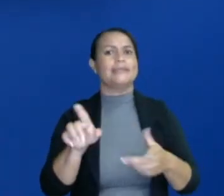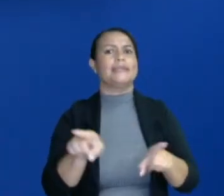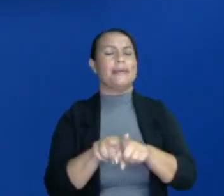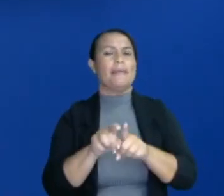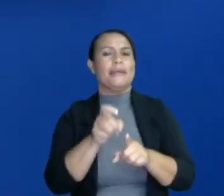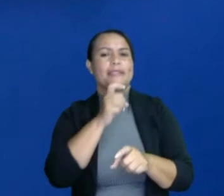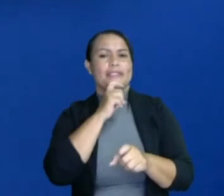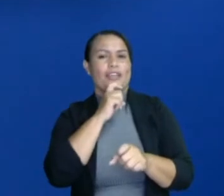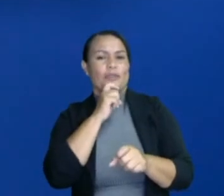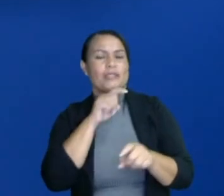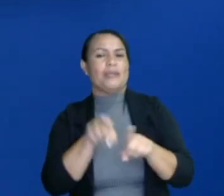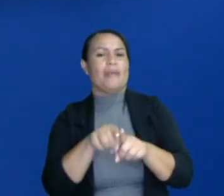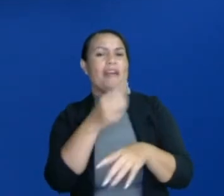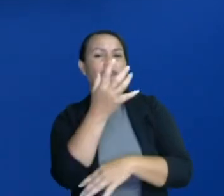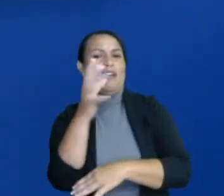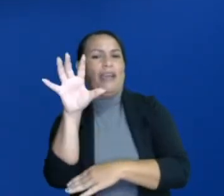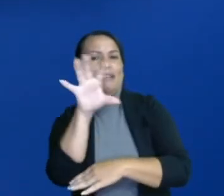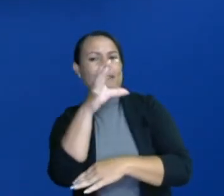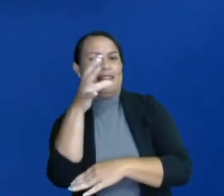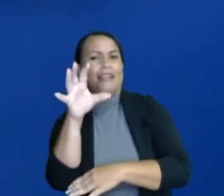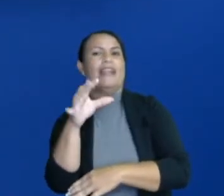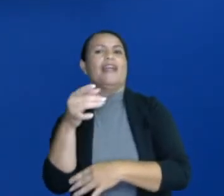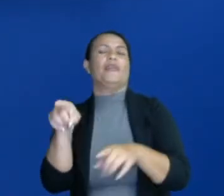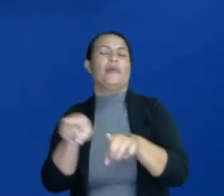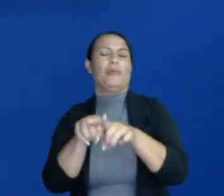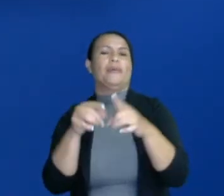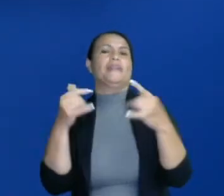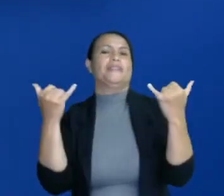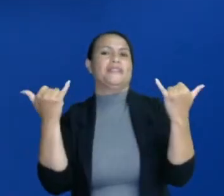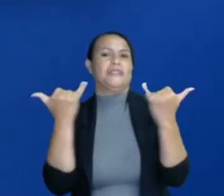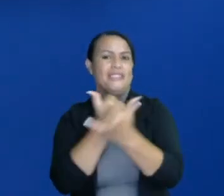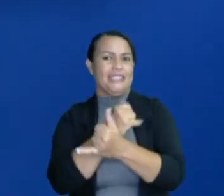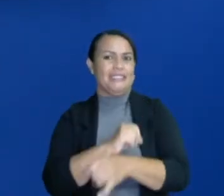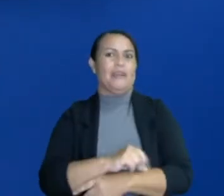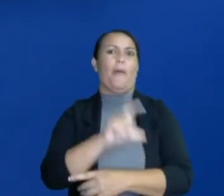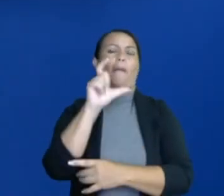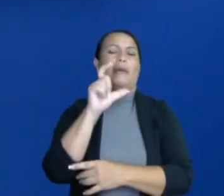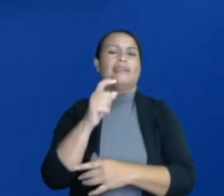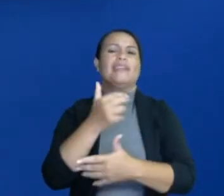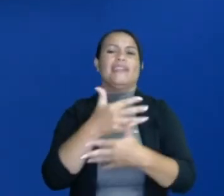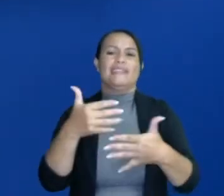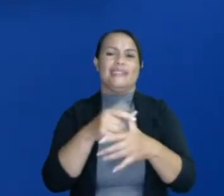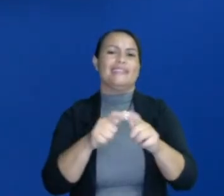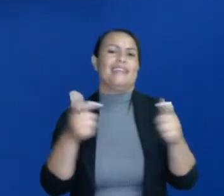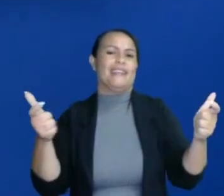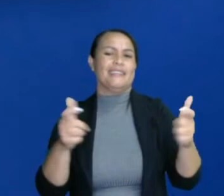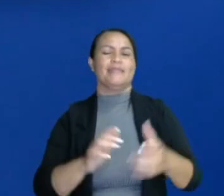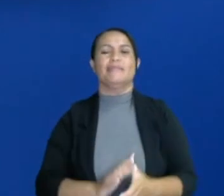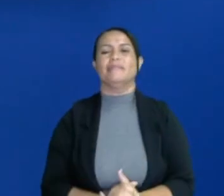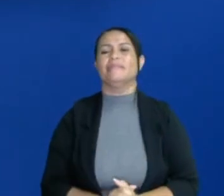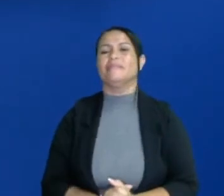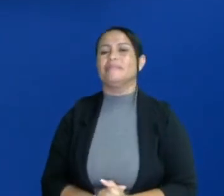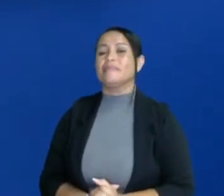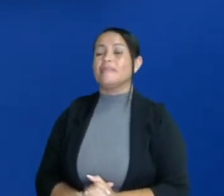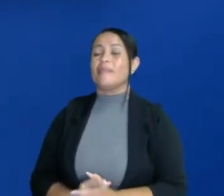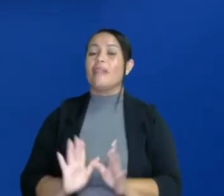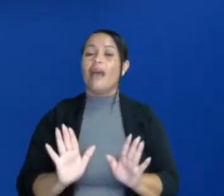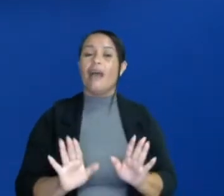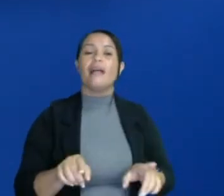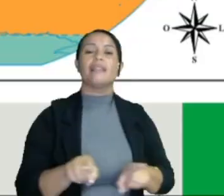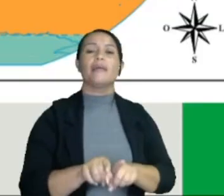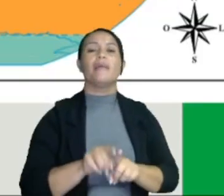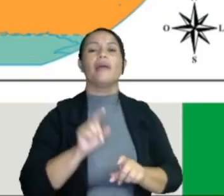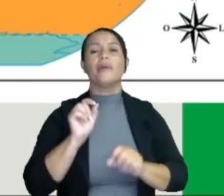ar-condicionado, ventilador, o consumo de energia tende a aumentar muito, sobretudo nas grandes cidades, tá bom? Bem, ainda